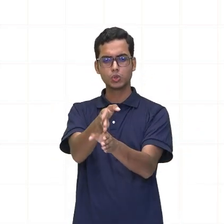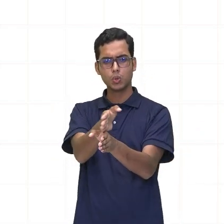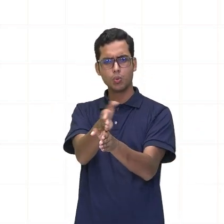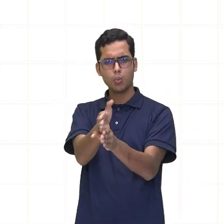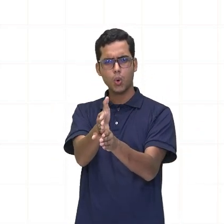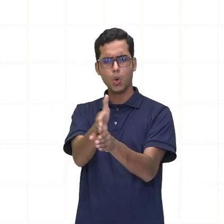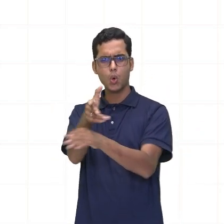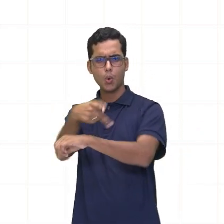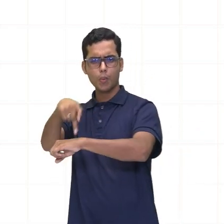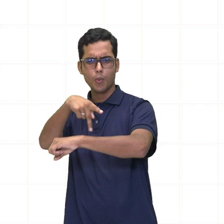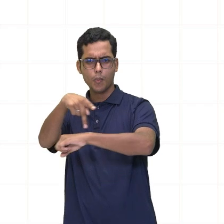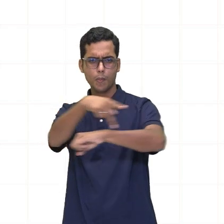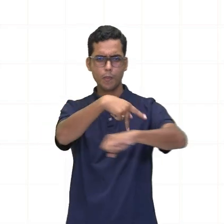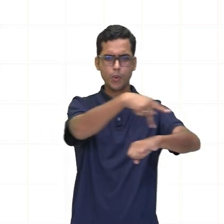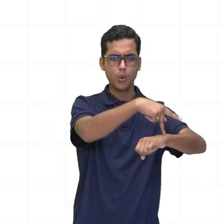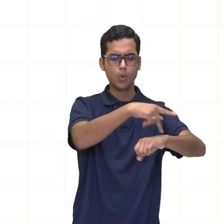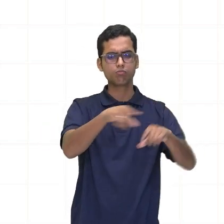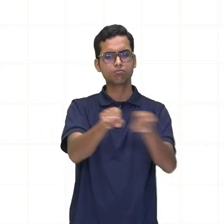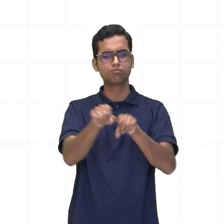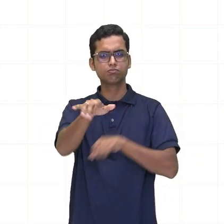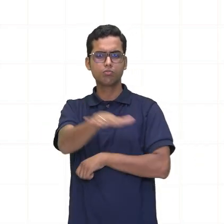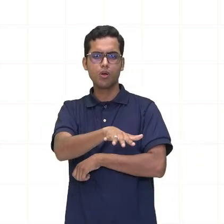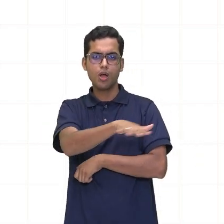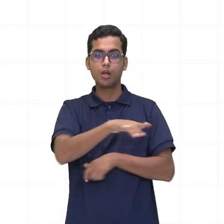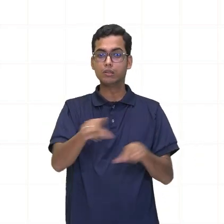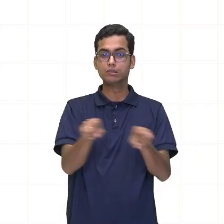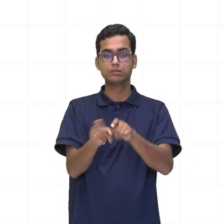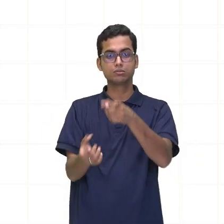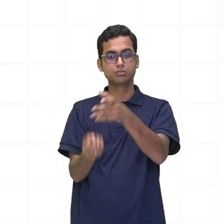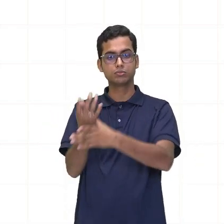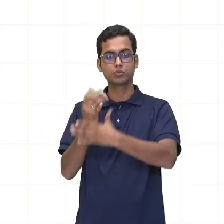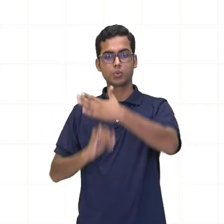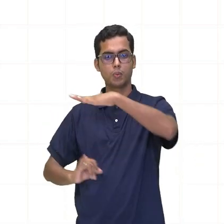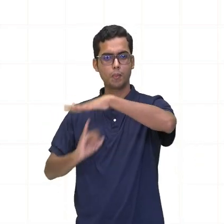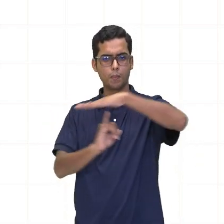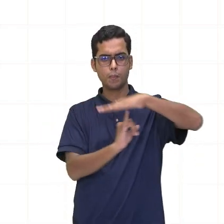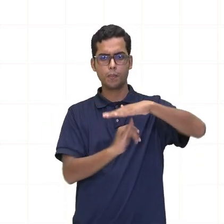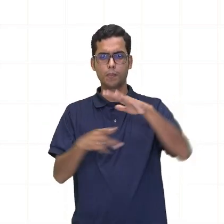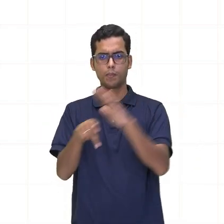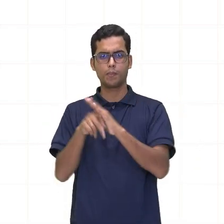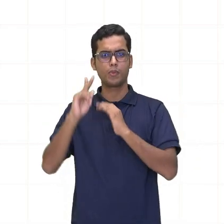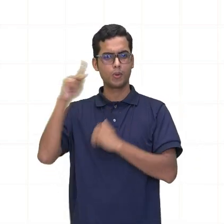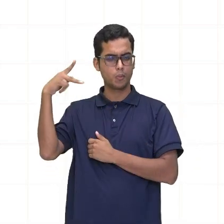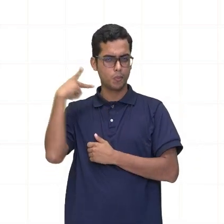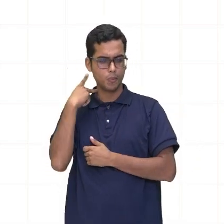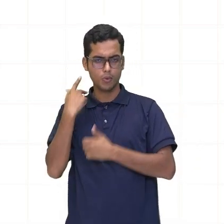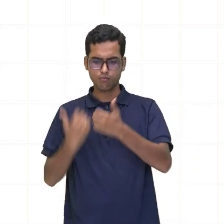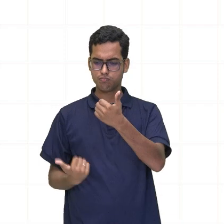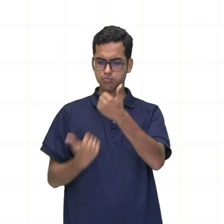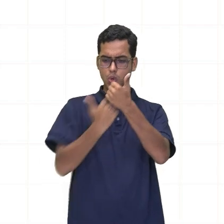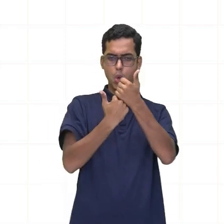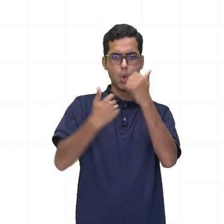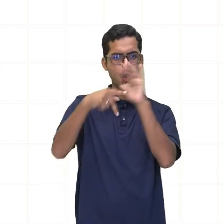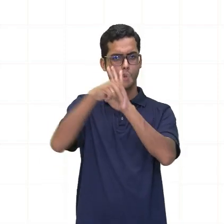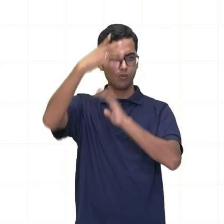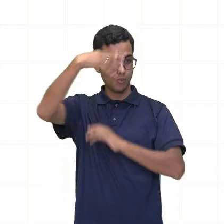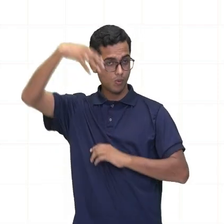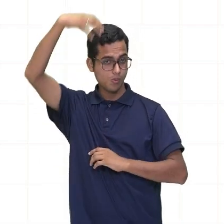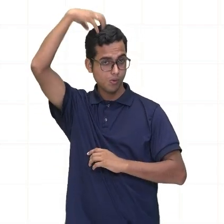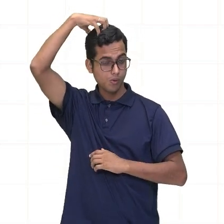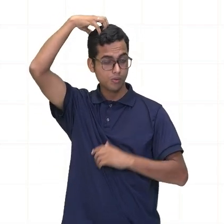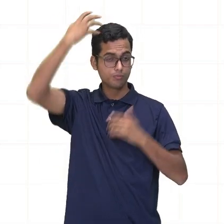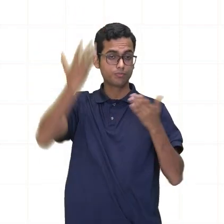territoriais e o estabelecimento de instituições políticas para auxiliar esse rei, eu posso dizer que eu tenho